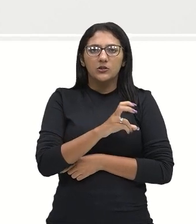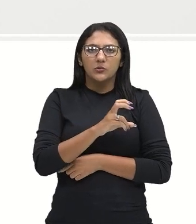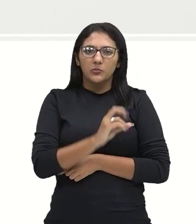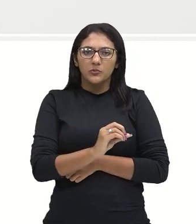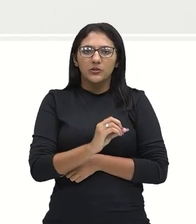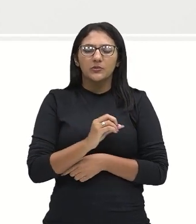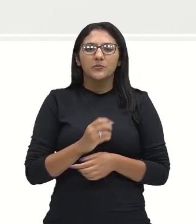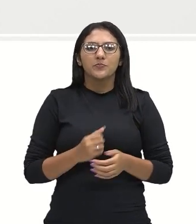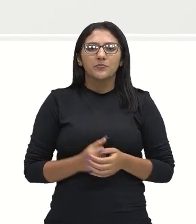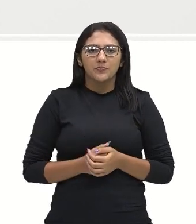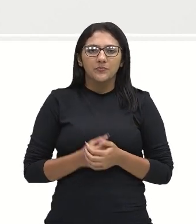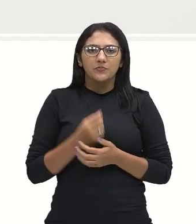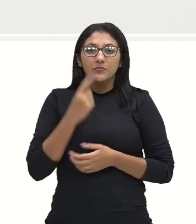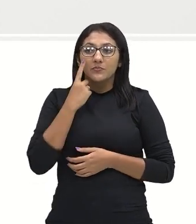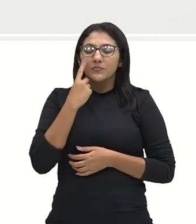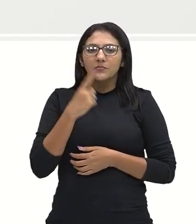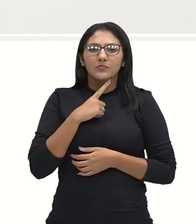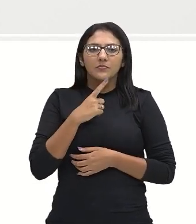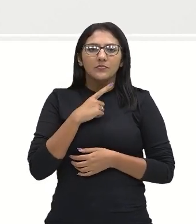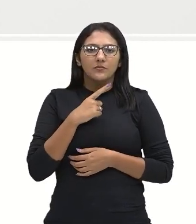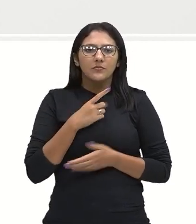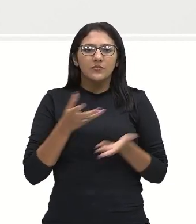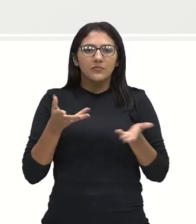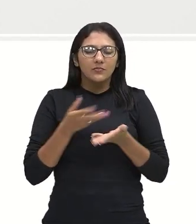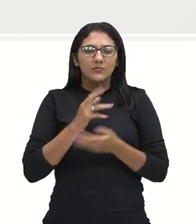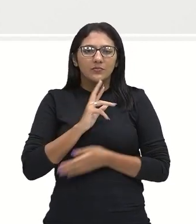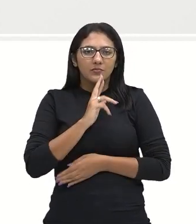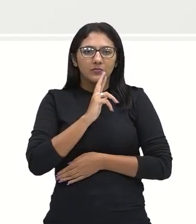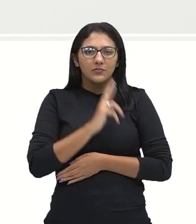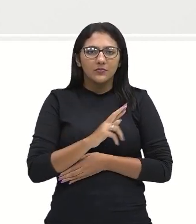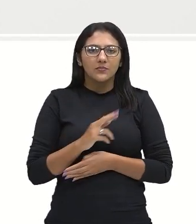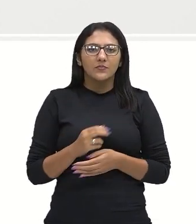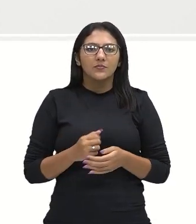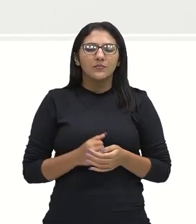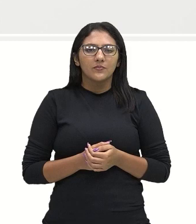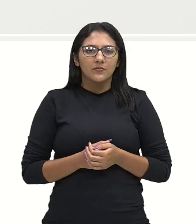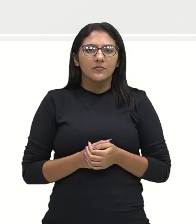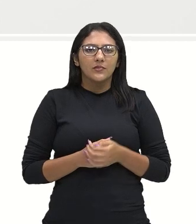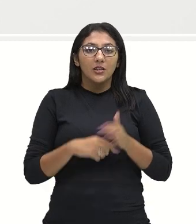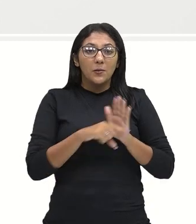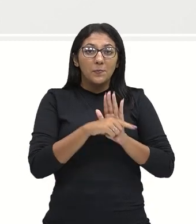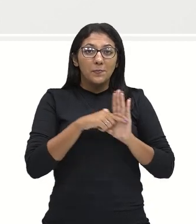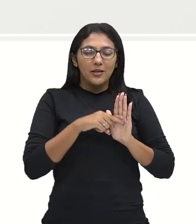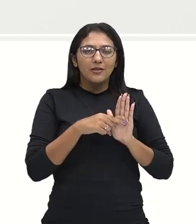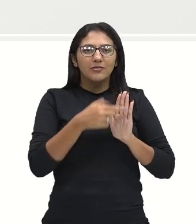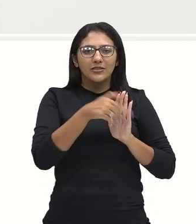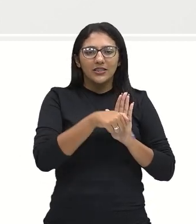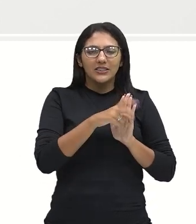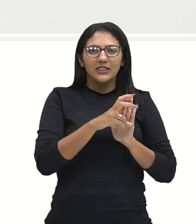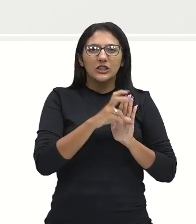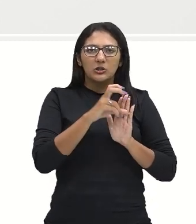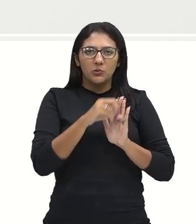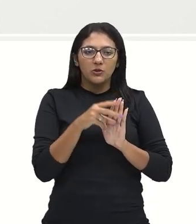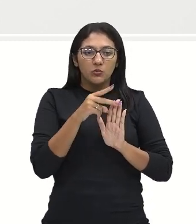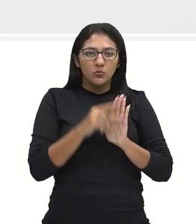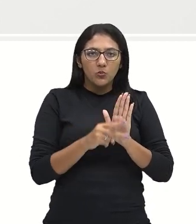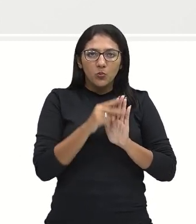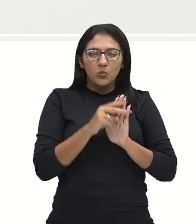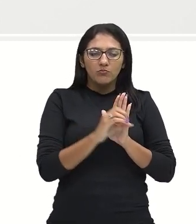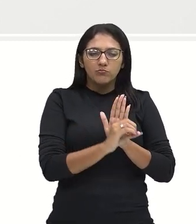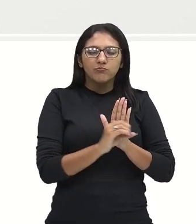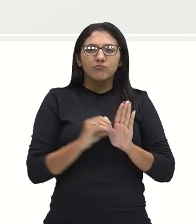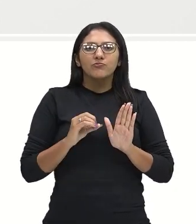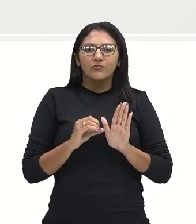750. Fazendo essa subtração, 0 menos 0 é 0, 5 menos 5 é 0 e 7 menos 7 é